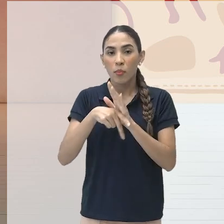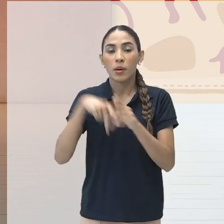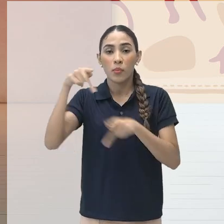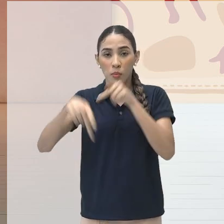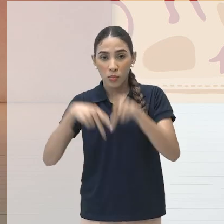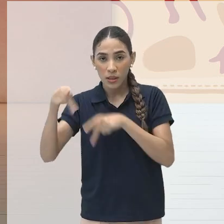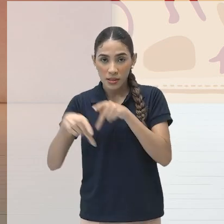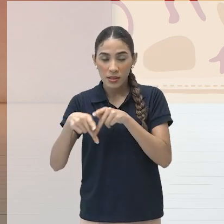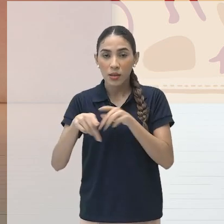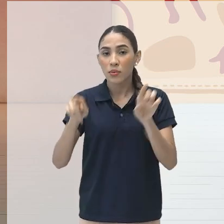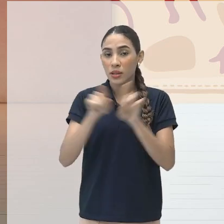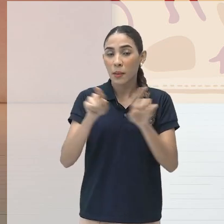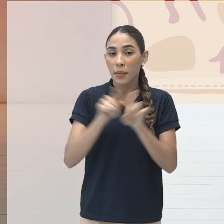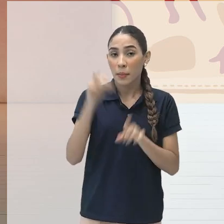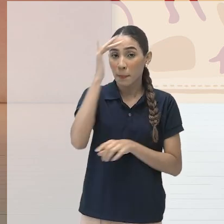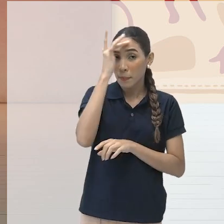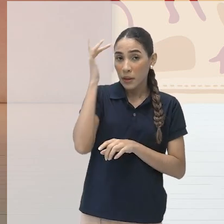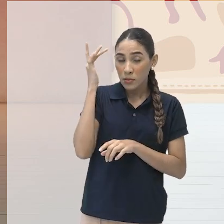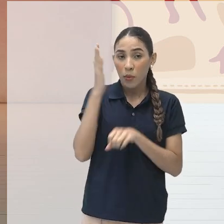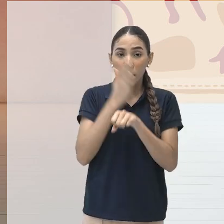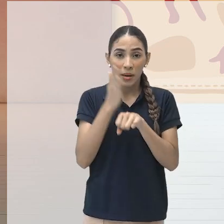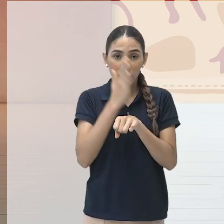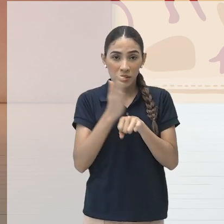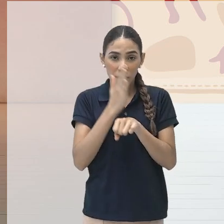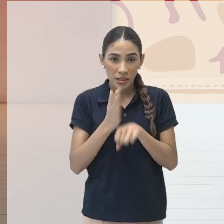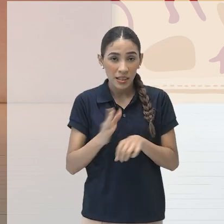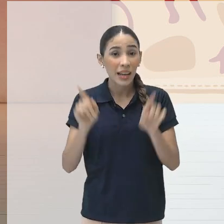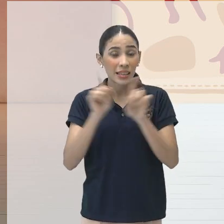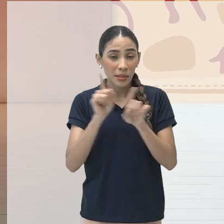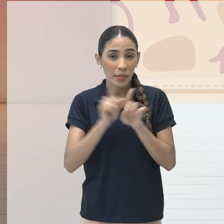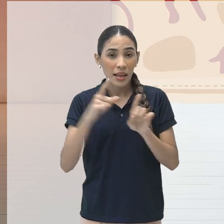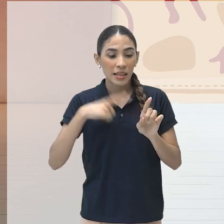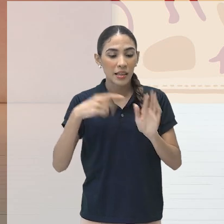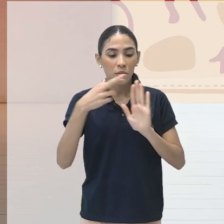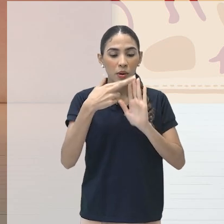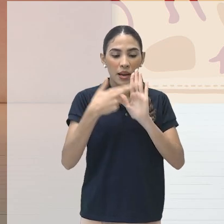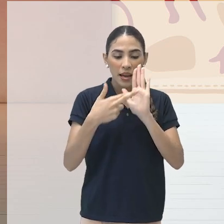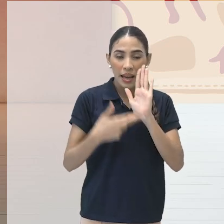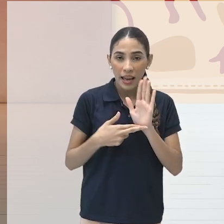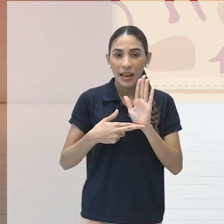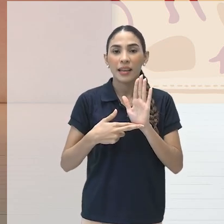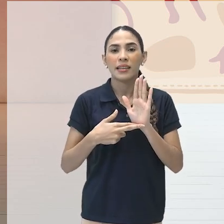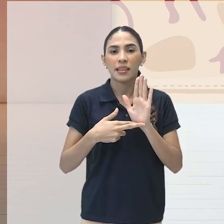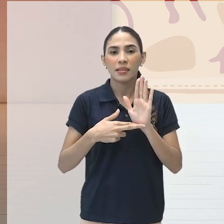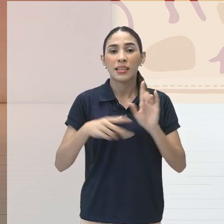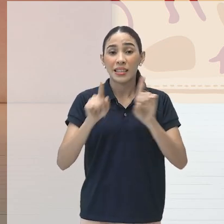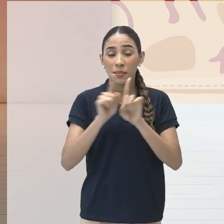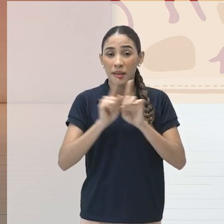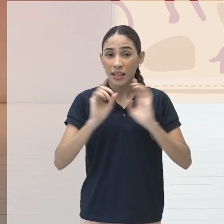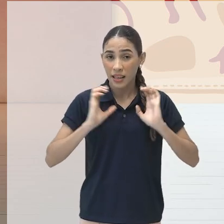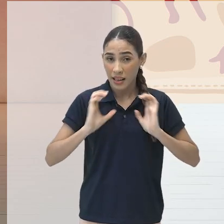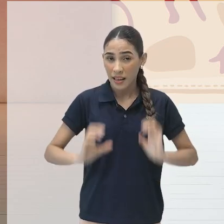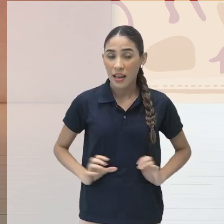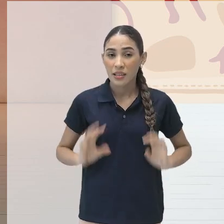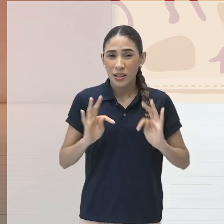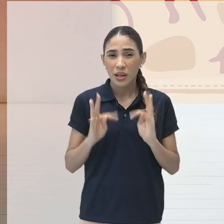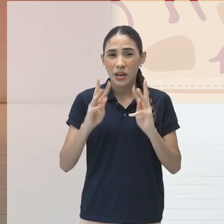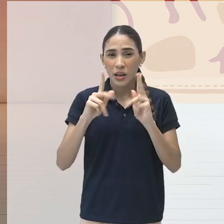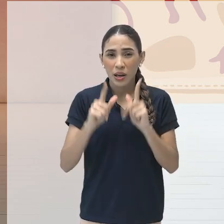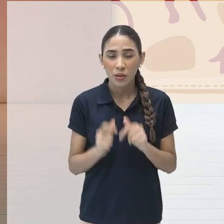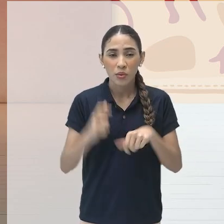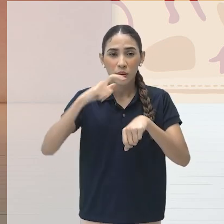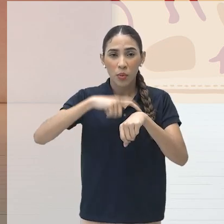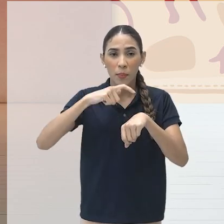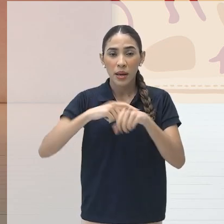próprio praticante. E há presença de princípios e honra e respeito em cada uma